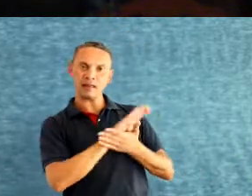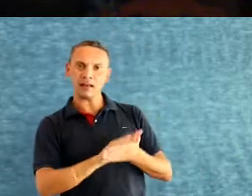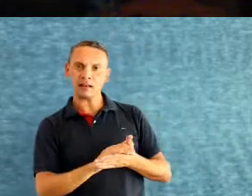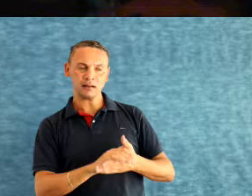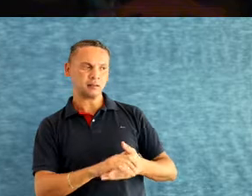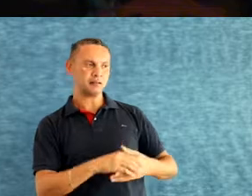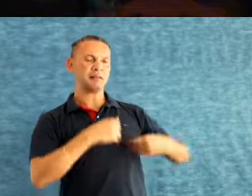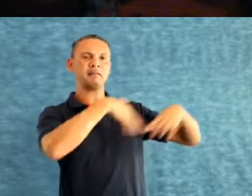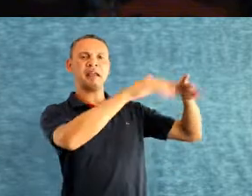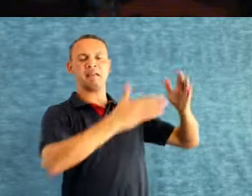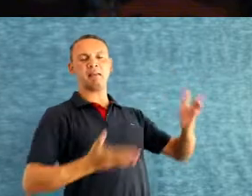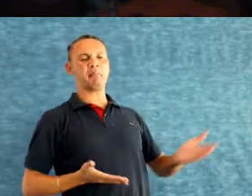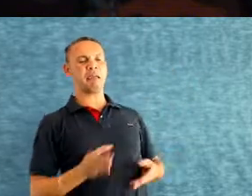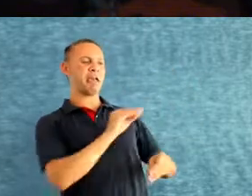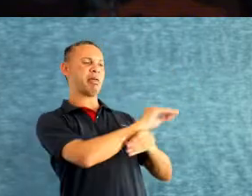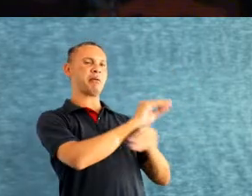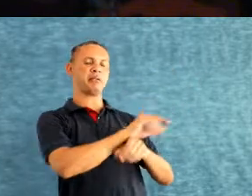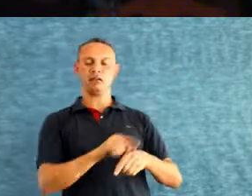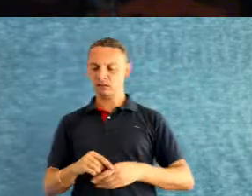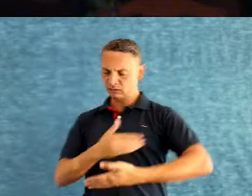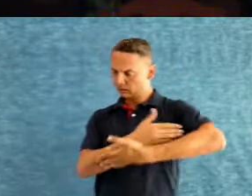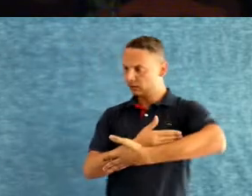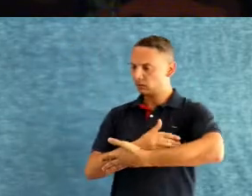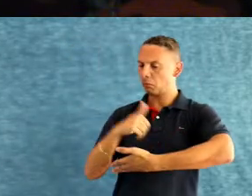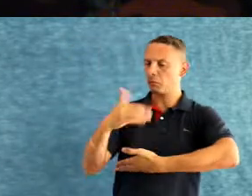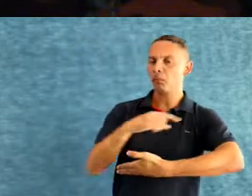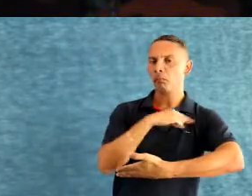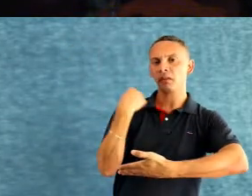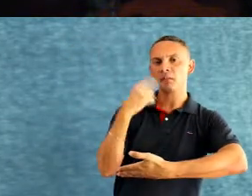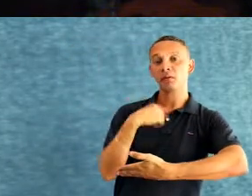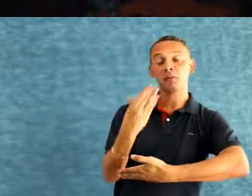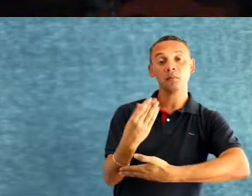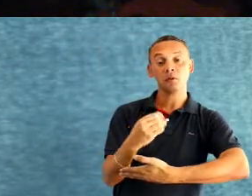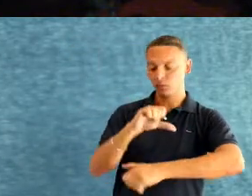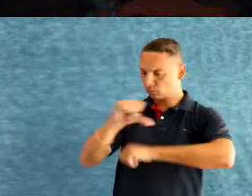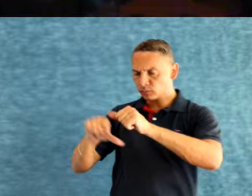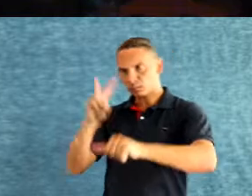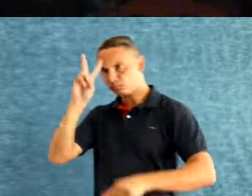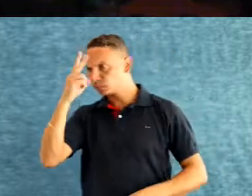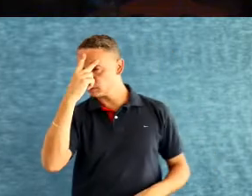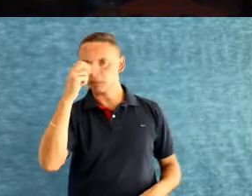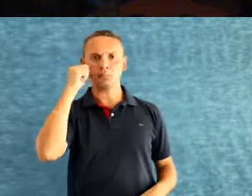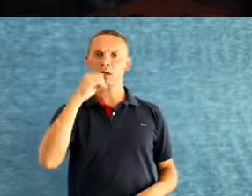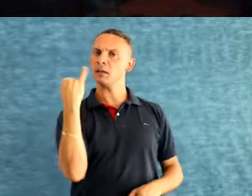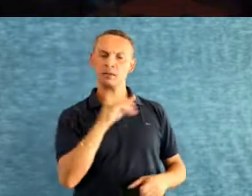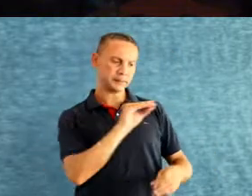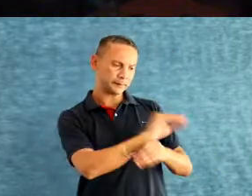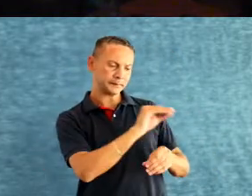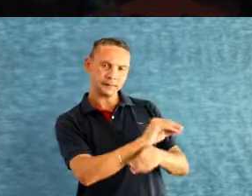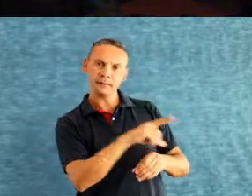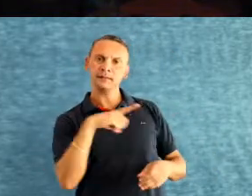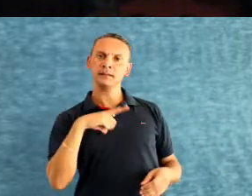muita frequência. Então, daí a educação, o motivo da educação feminina foi